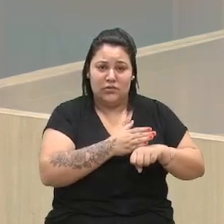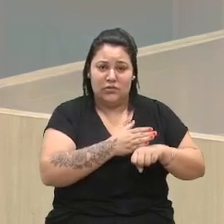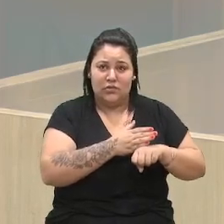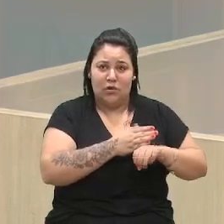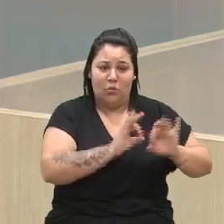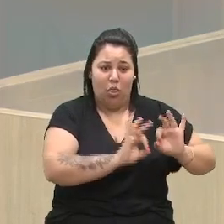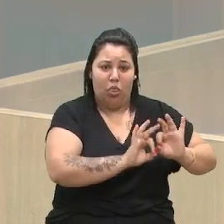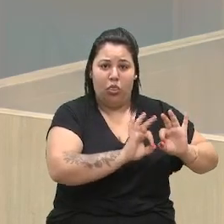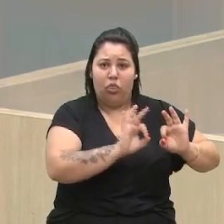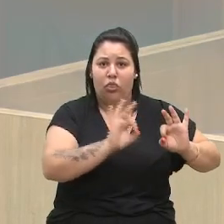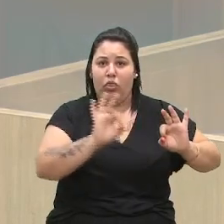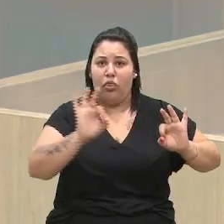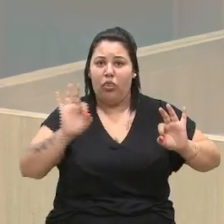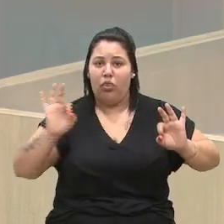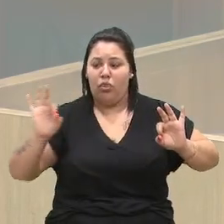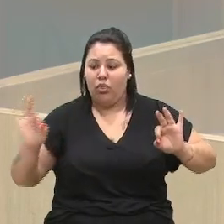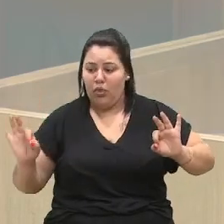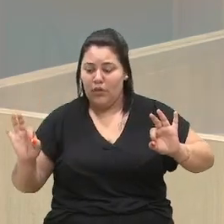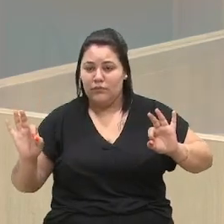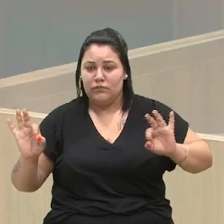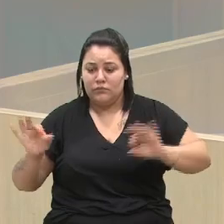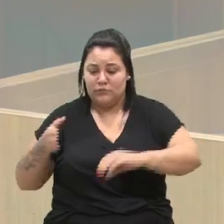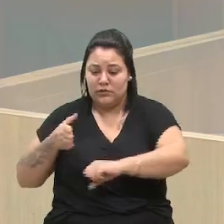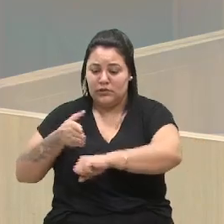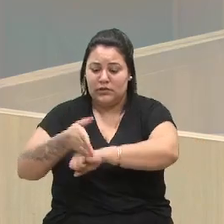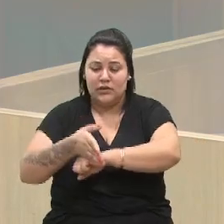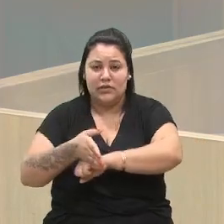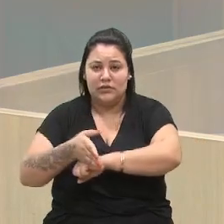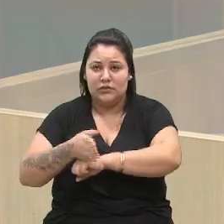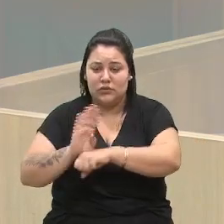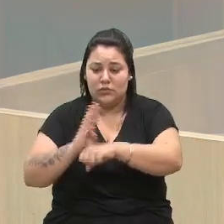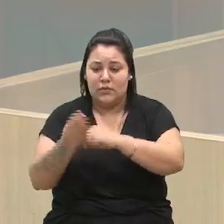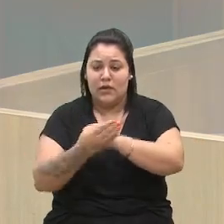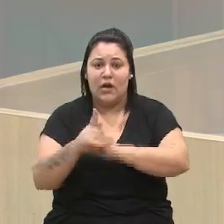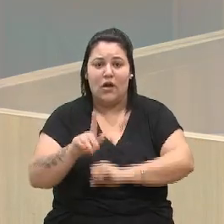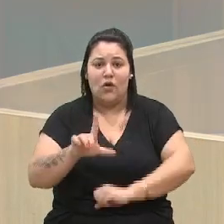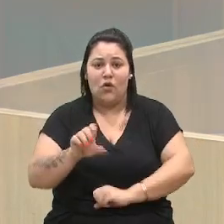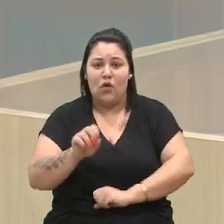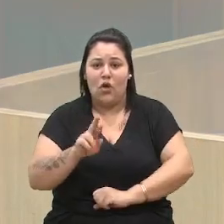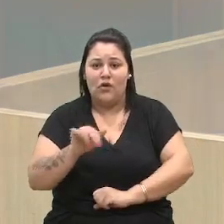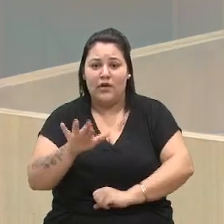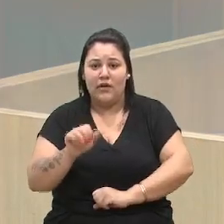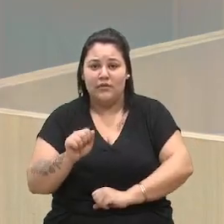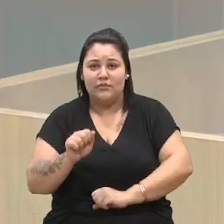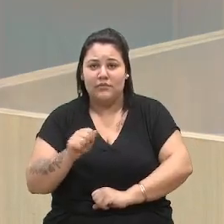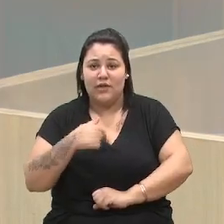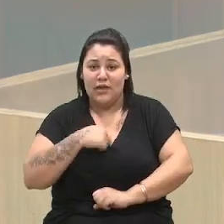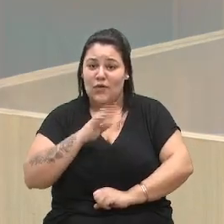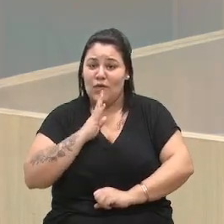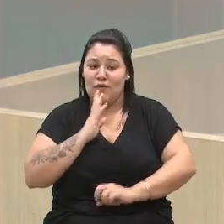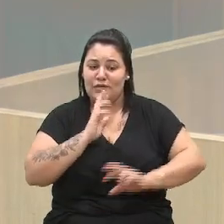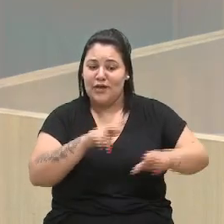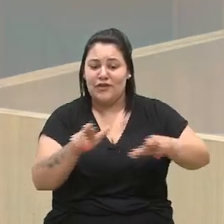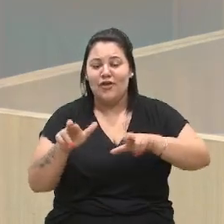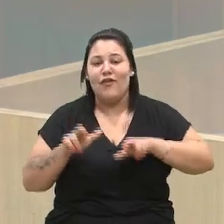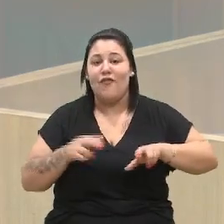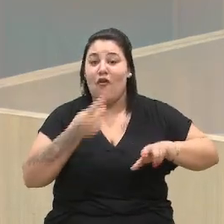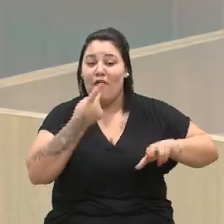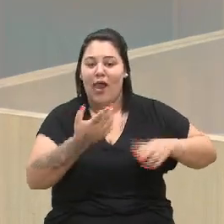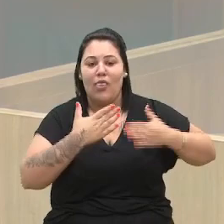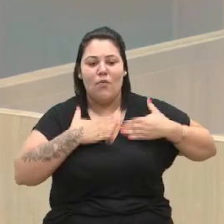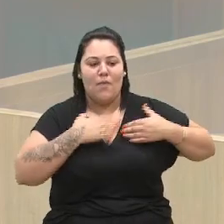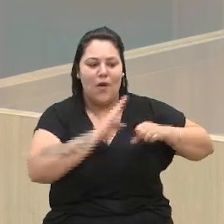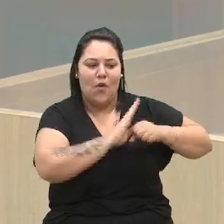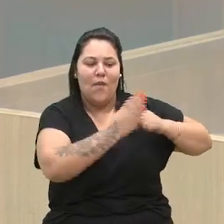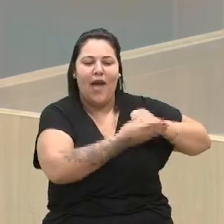Alquati. Quem não conhece a entrada do bairro Glória. Eu conheço a região, por isso que eu não me meto nas outras vias e posso ir até lá naquele bairro lá,